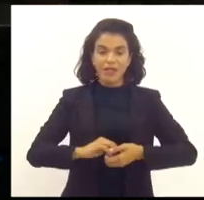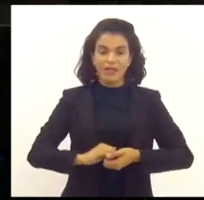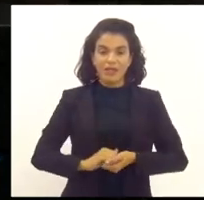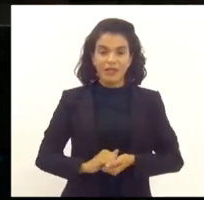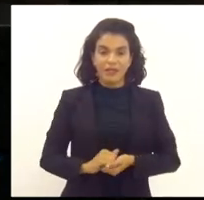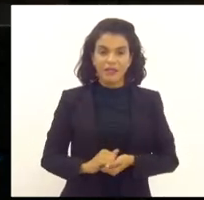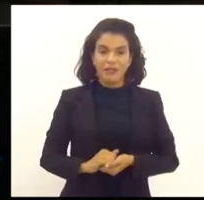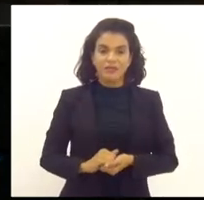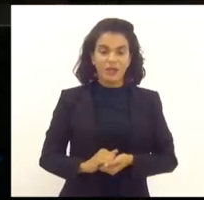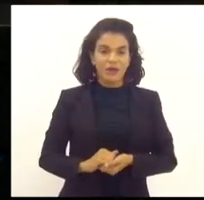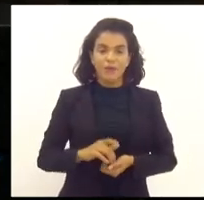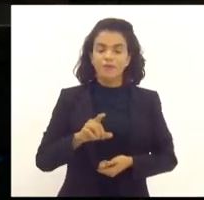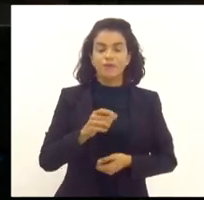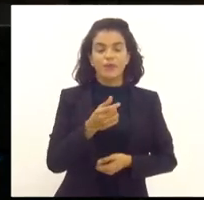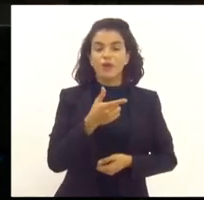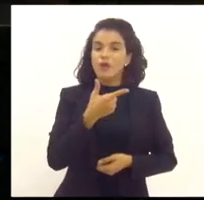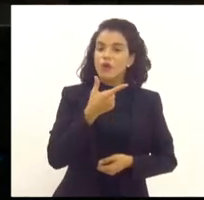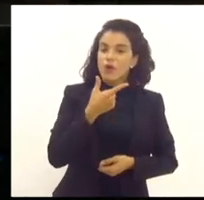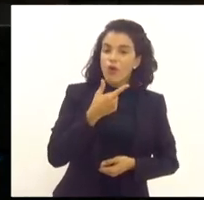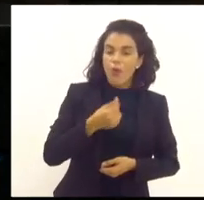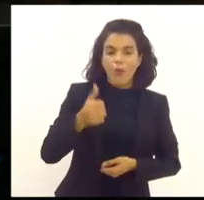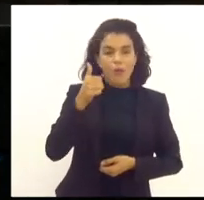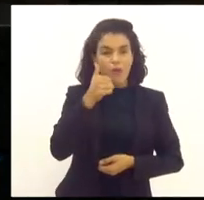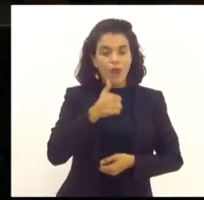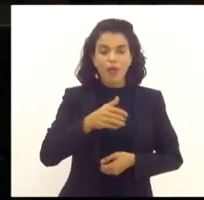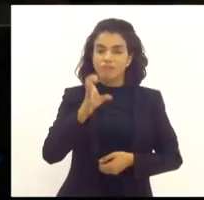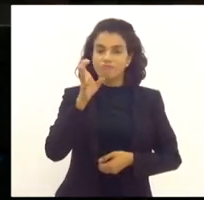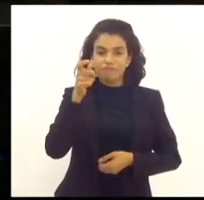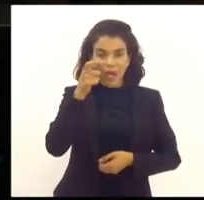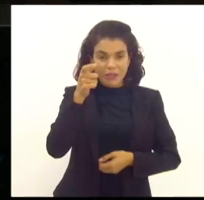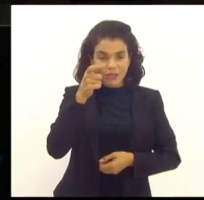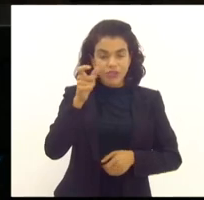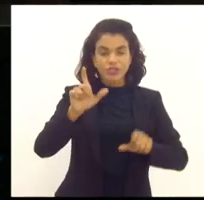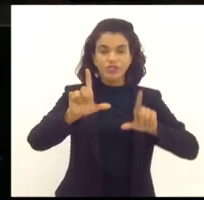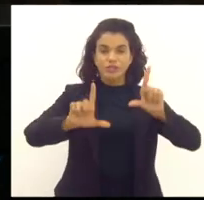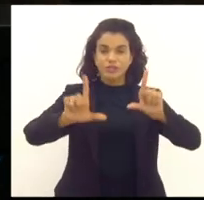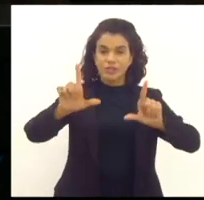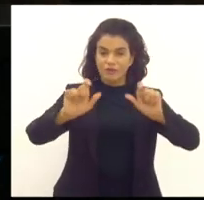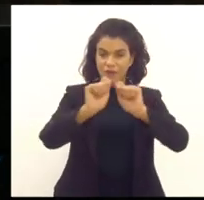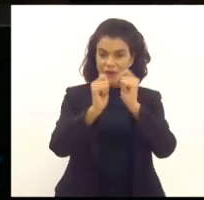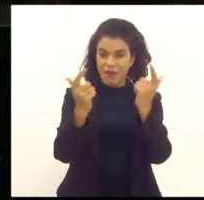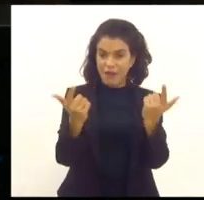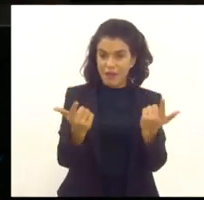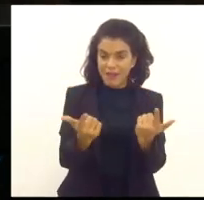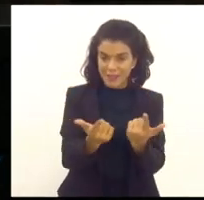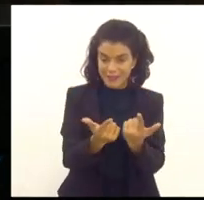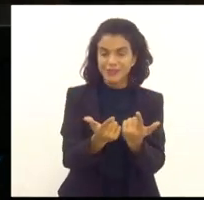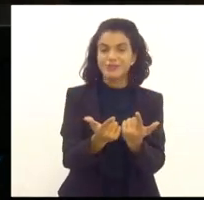senhoras e senhores telespectadores da TV alerj